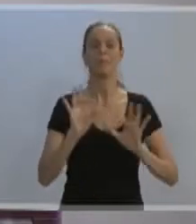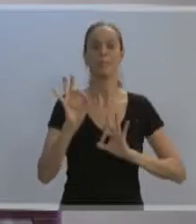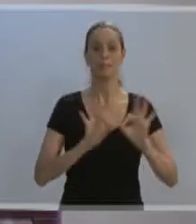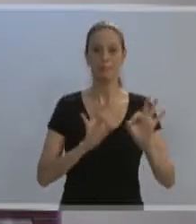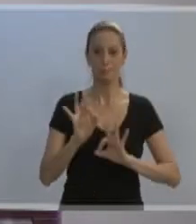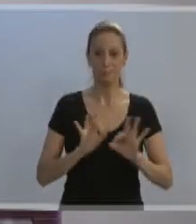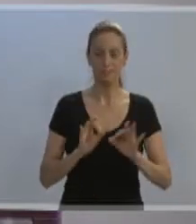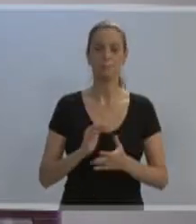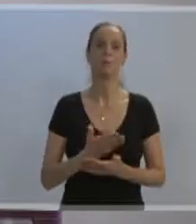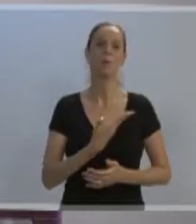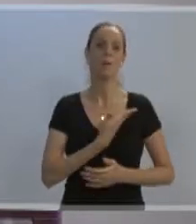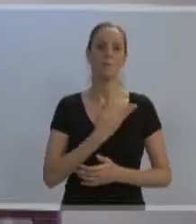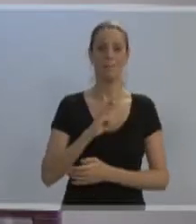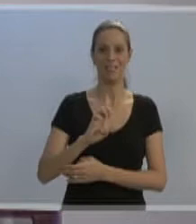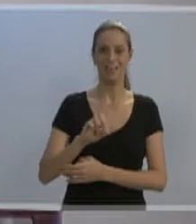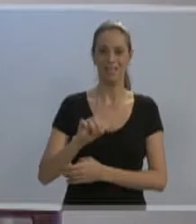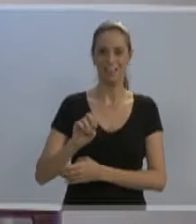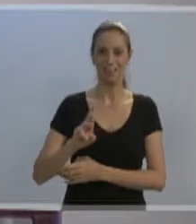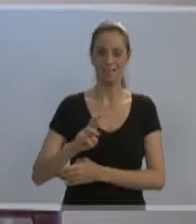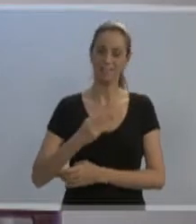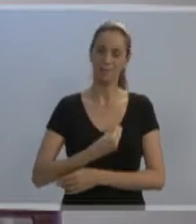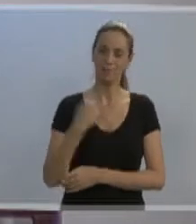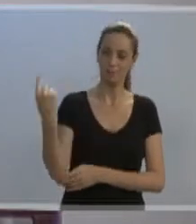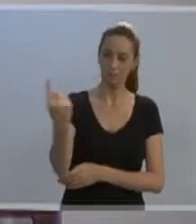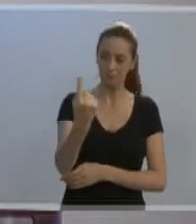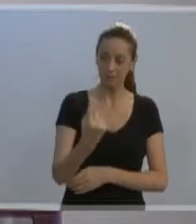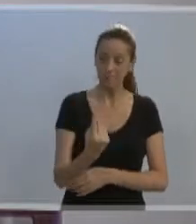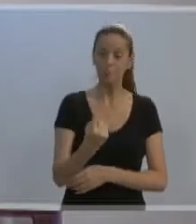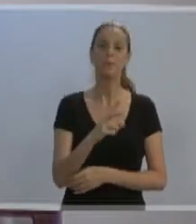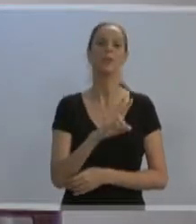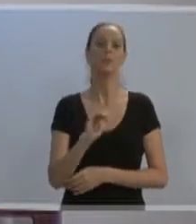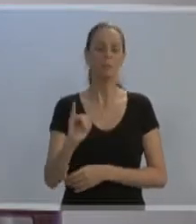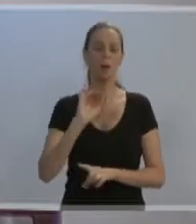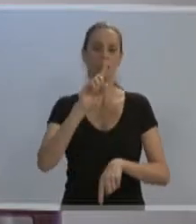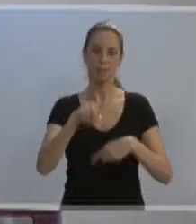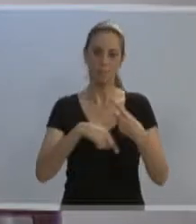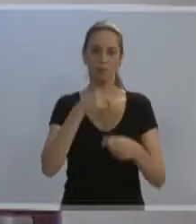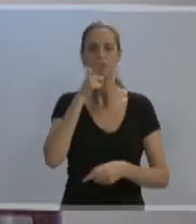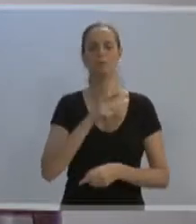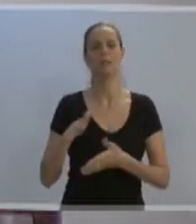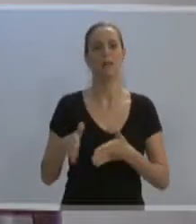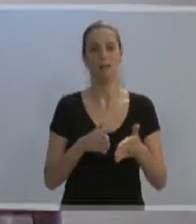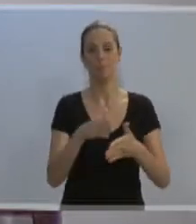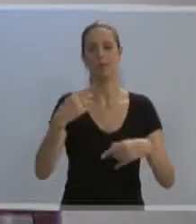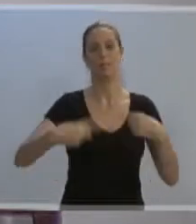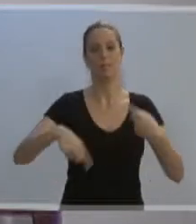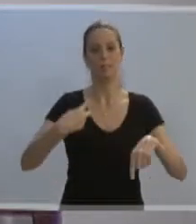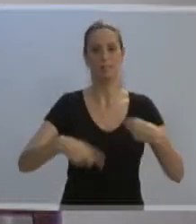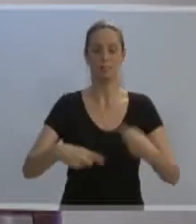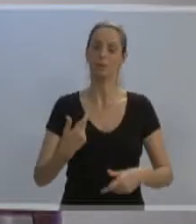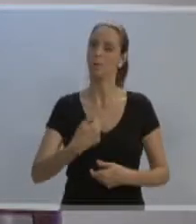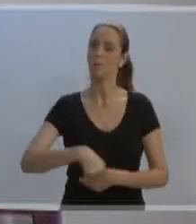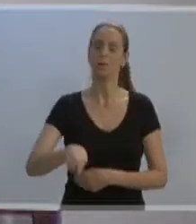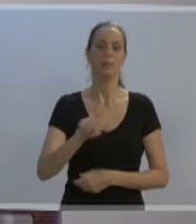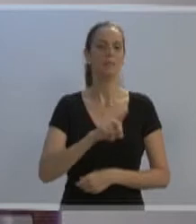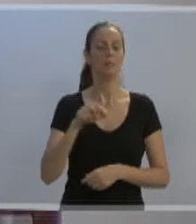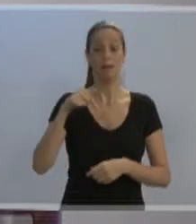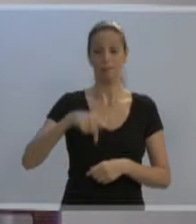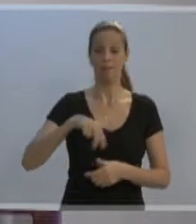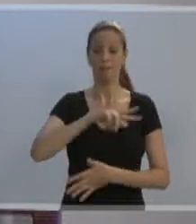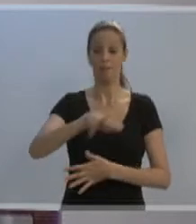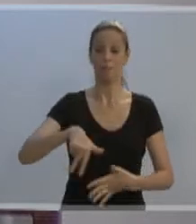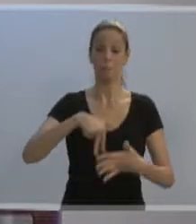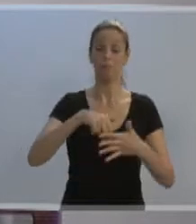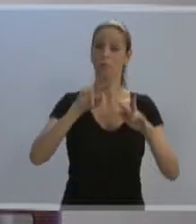o nosso colega éder baron eu tenho certeza que a gente vai conseguir encaminhar essa discussão ali não vamos precisar trazer esse tema aqui pra